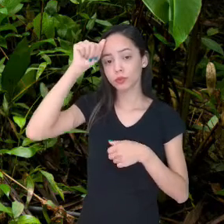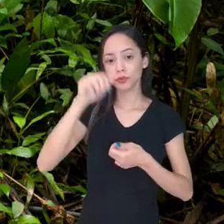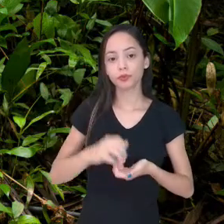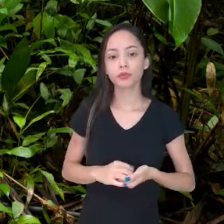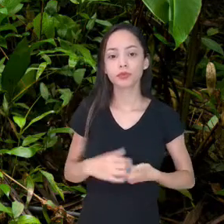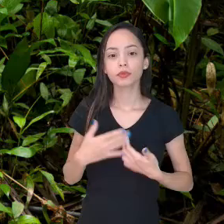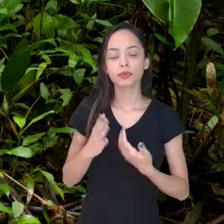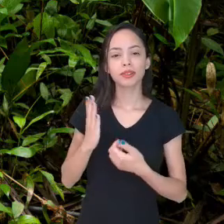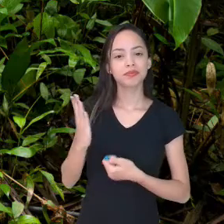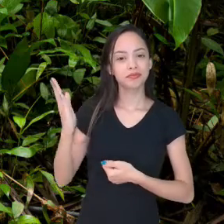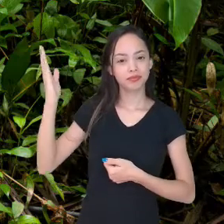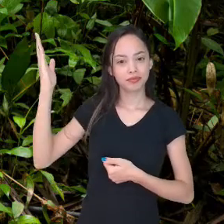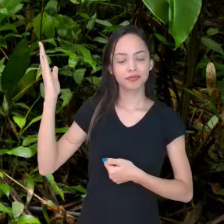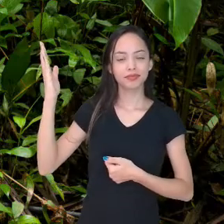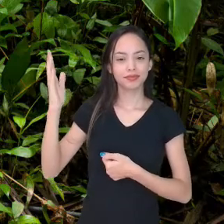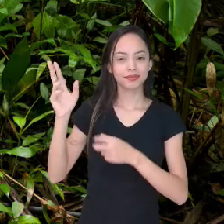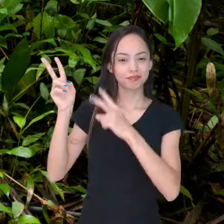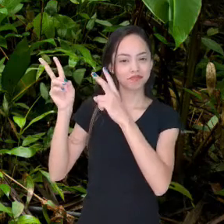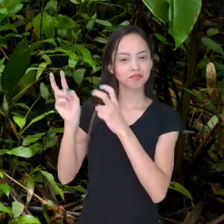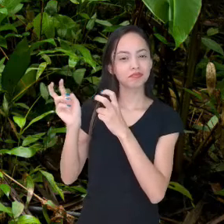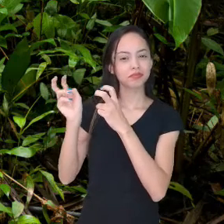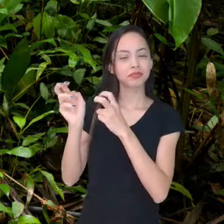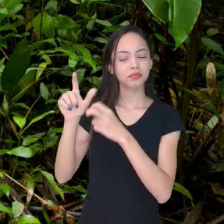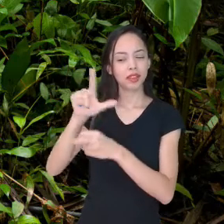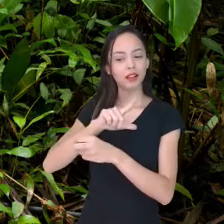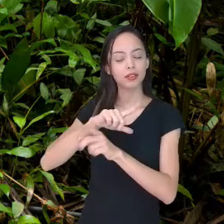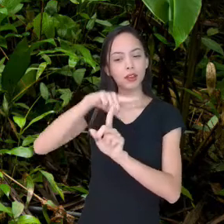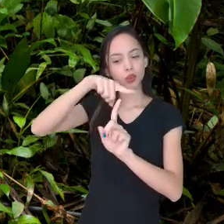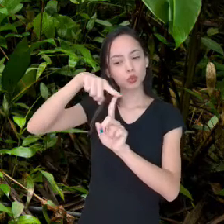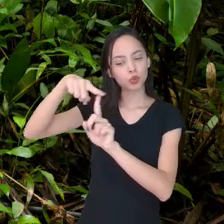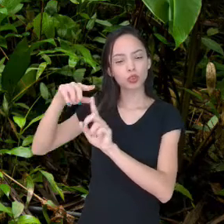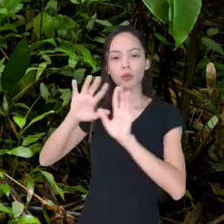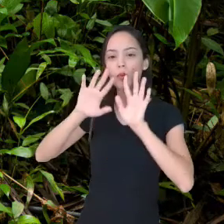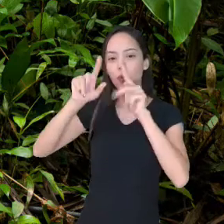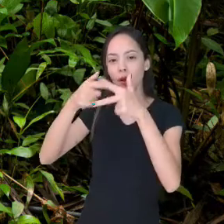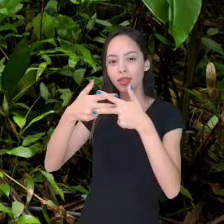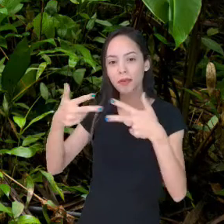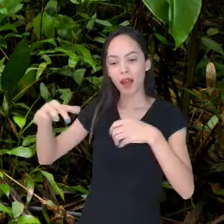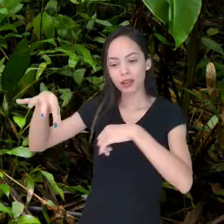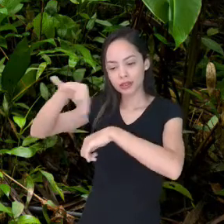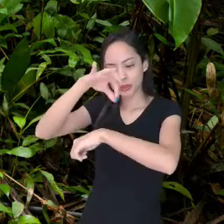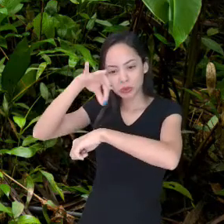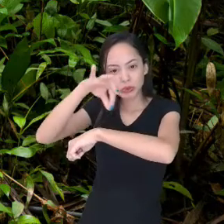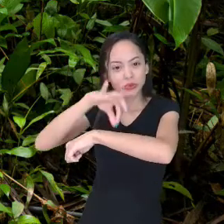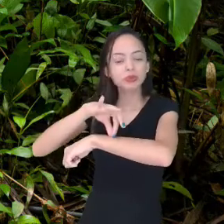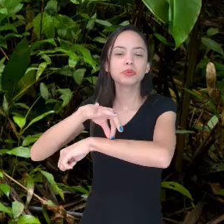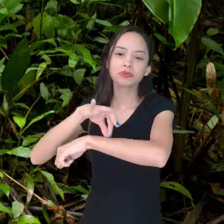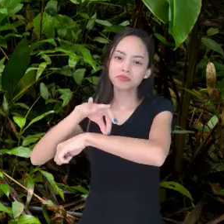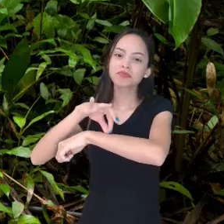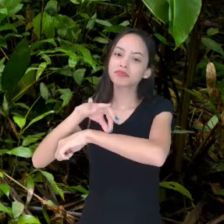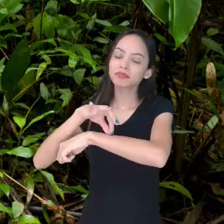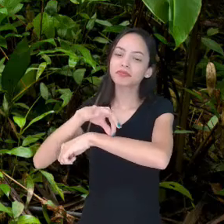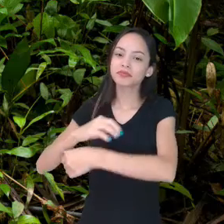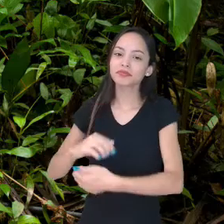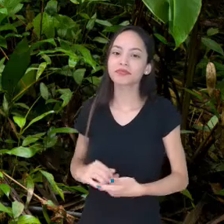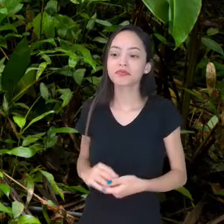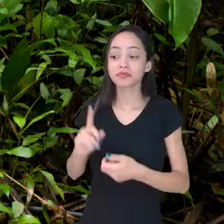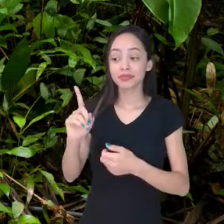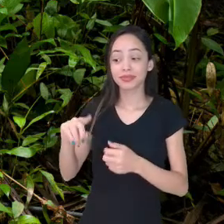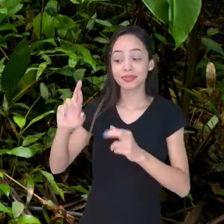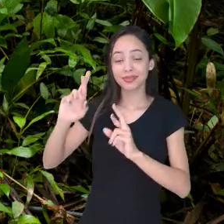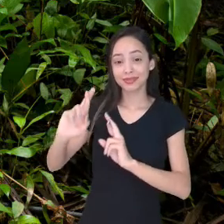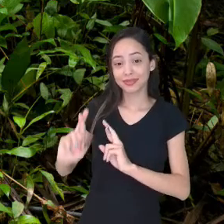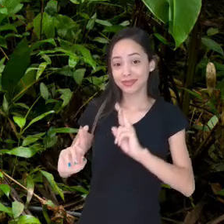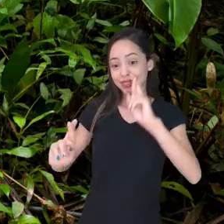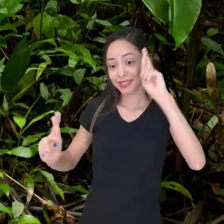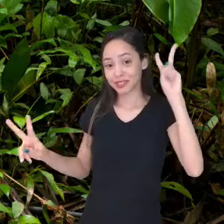clima tropical, então os tipos de animais, os mosquitos que lá tem, são bem diferentes